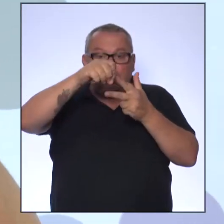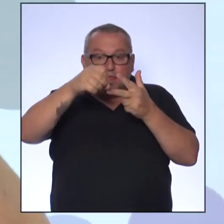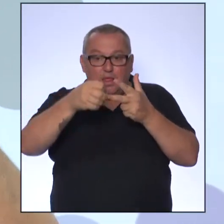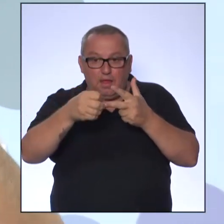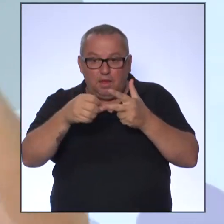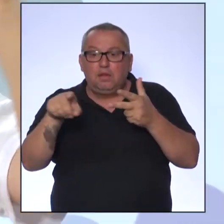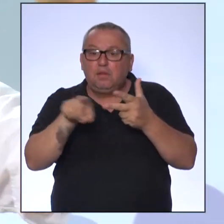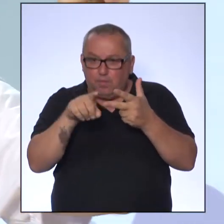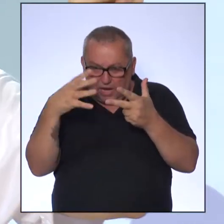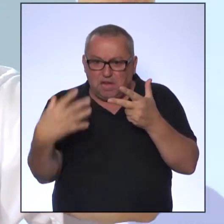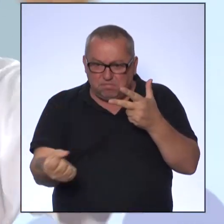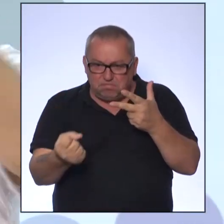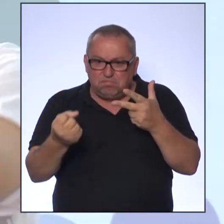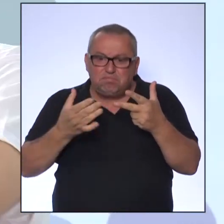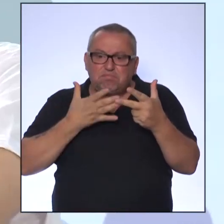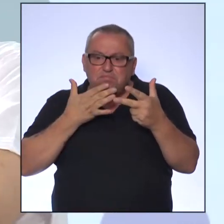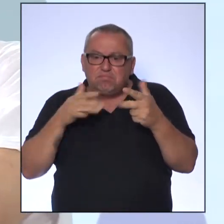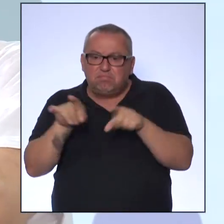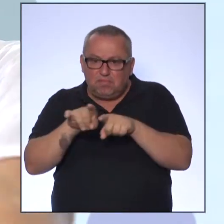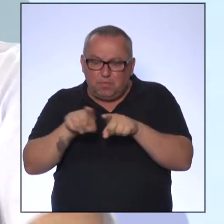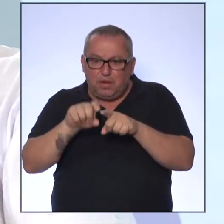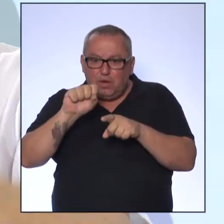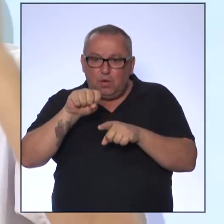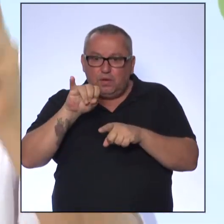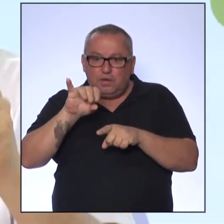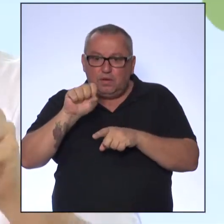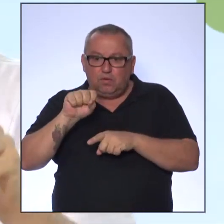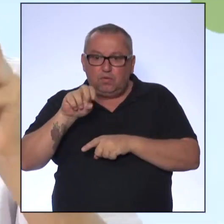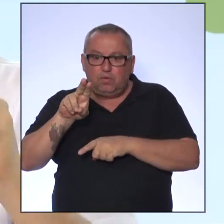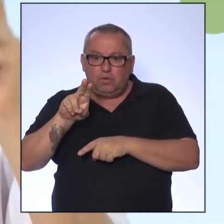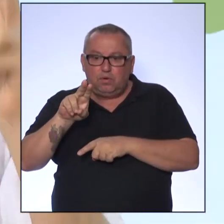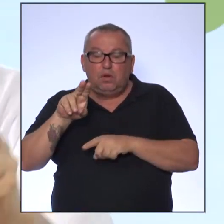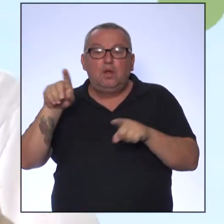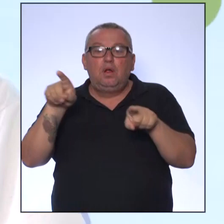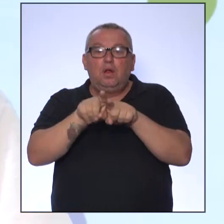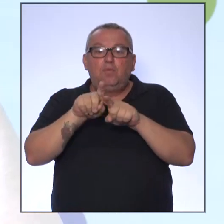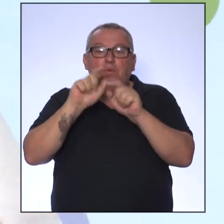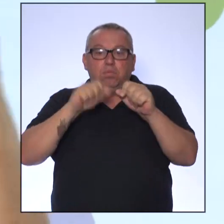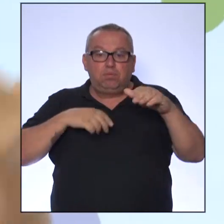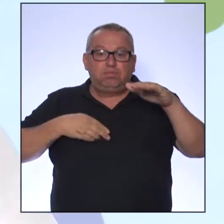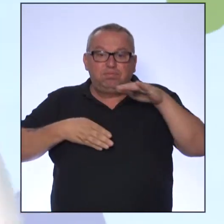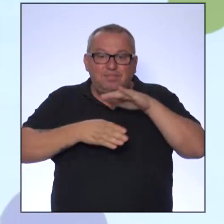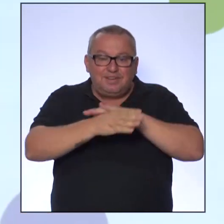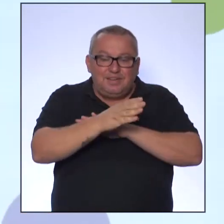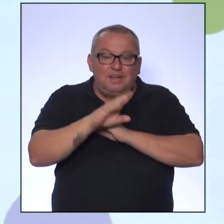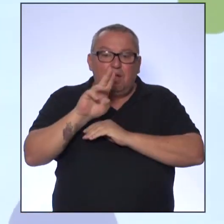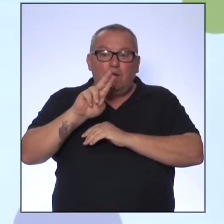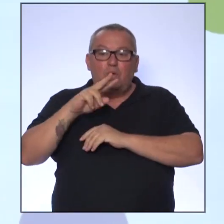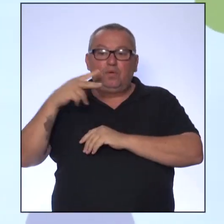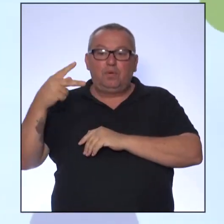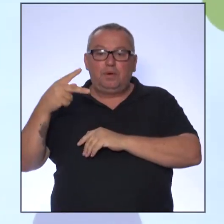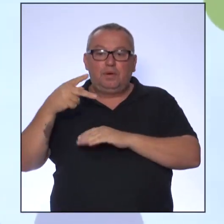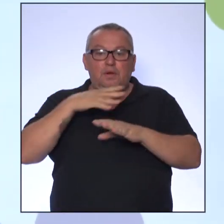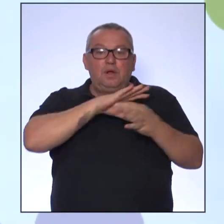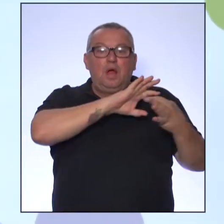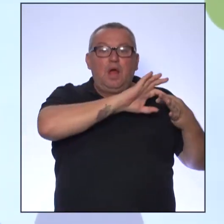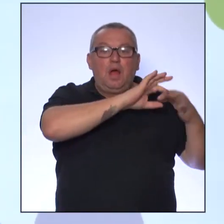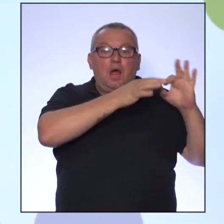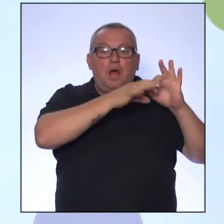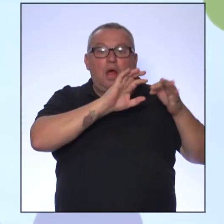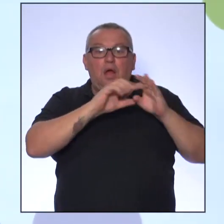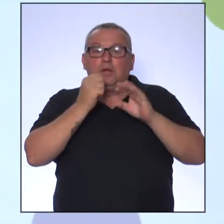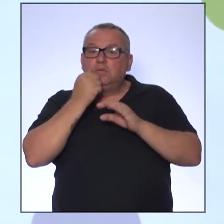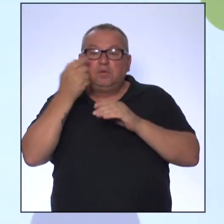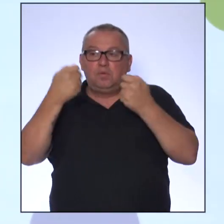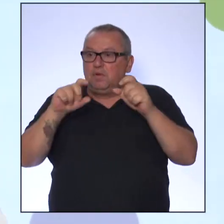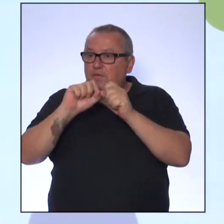também aceita o Enem e a nota do Enem lá no SISU. E você também pode ingressar na USP participando de Olimpíadas Científicas e depois não